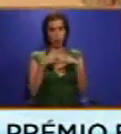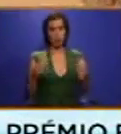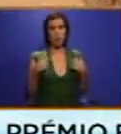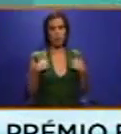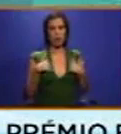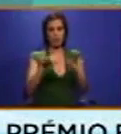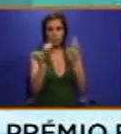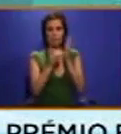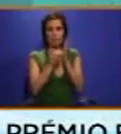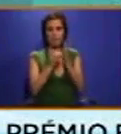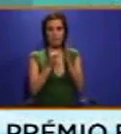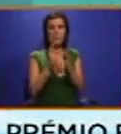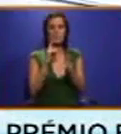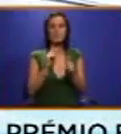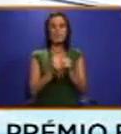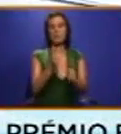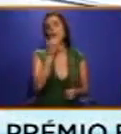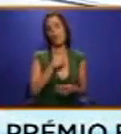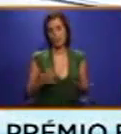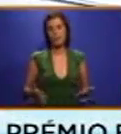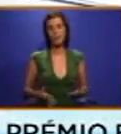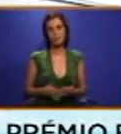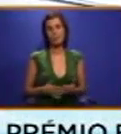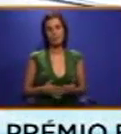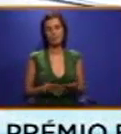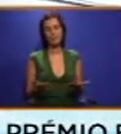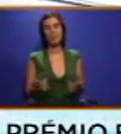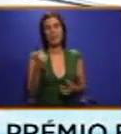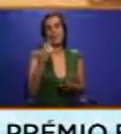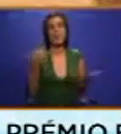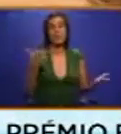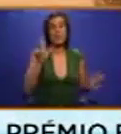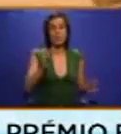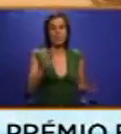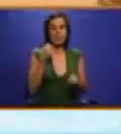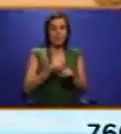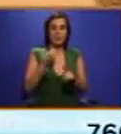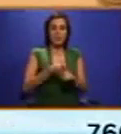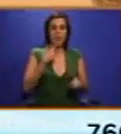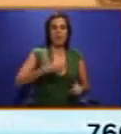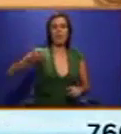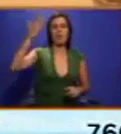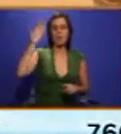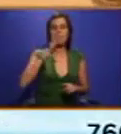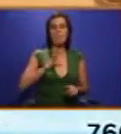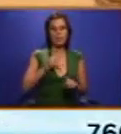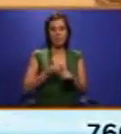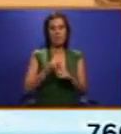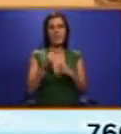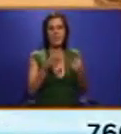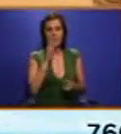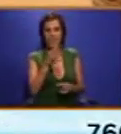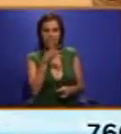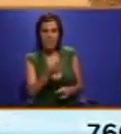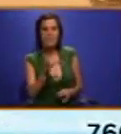nós íamos lá bater à porta com a Maria ficou isto era uma coisa que ela já batalhava já há muito tempo para vez em quando